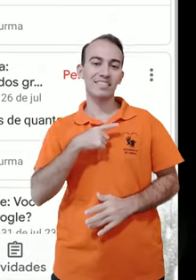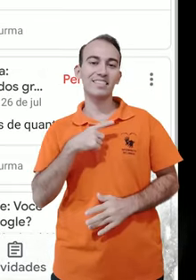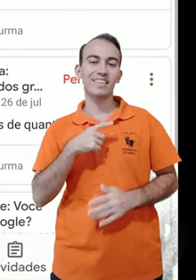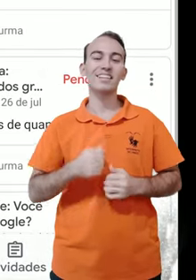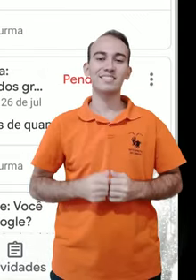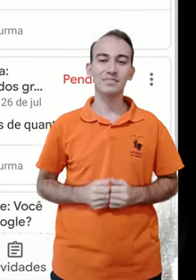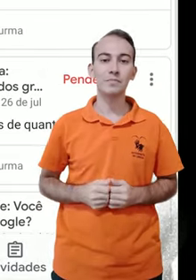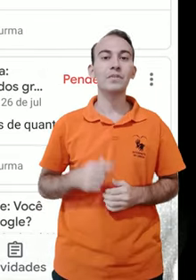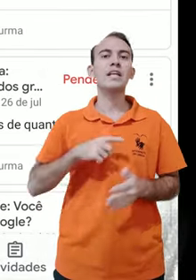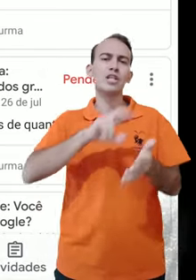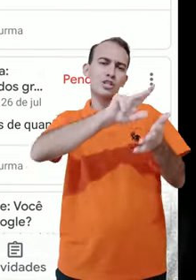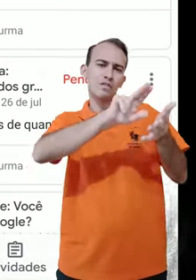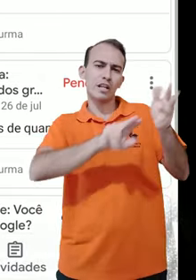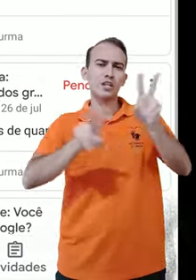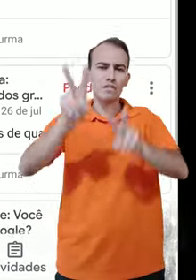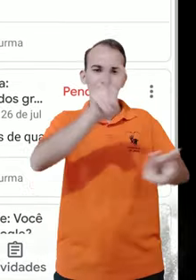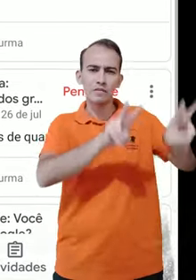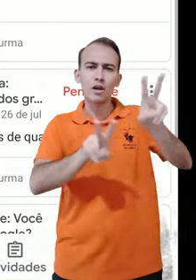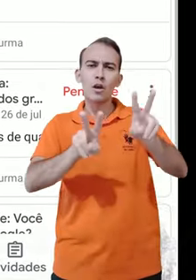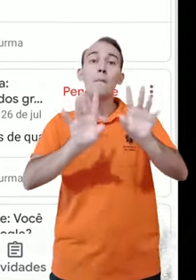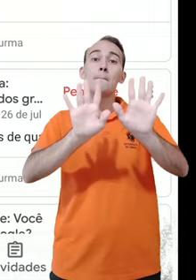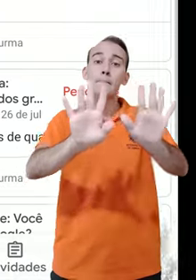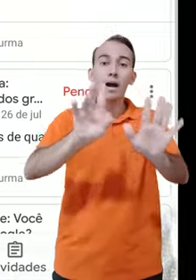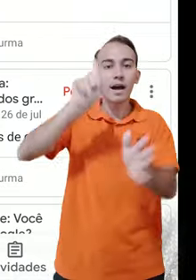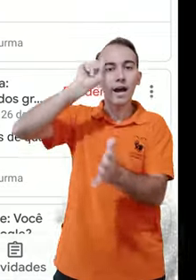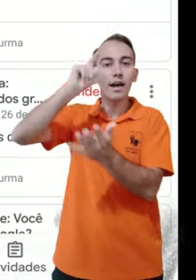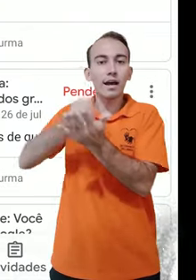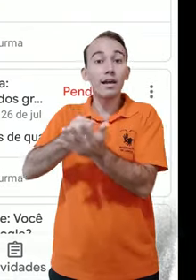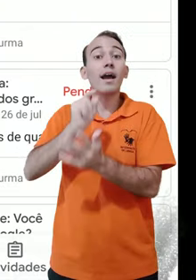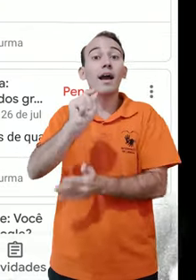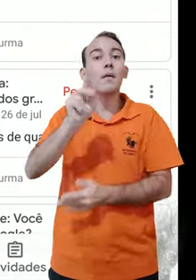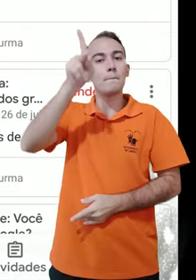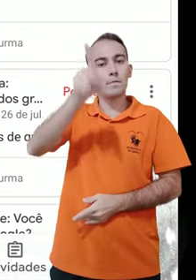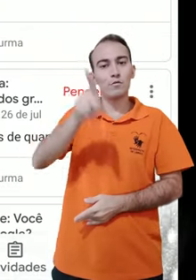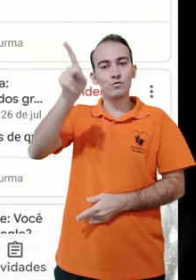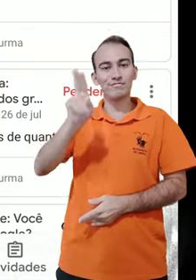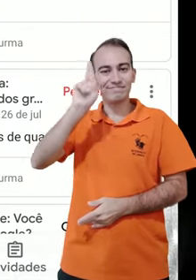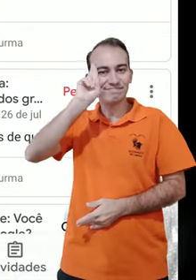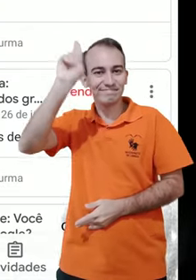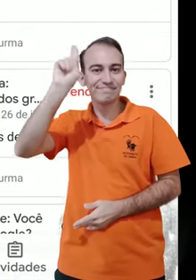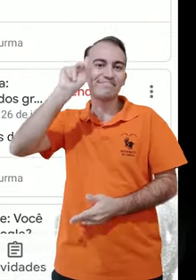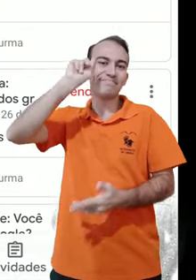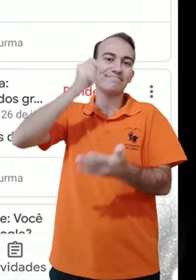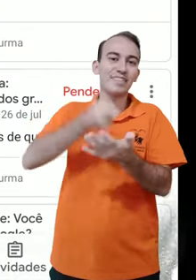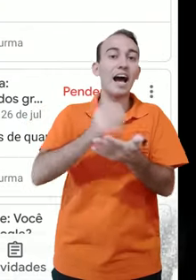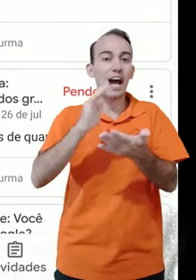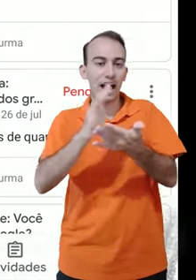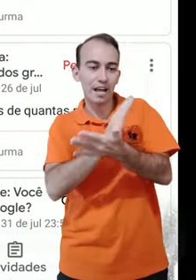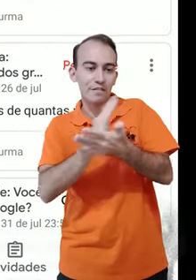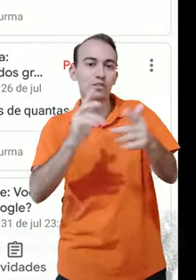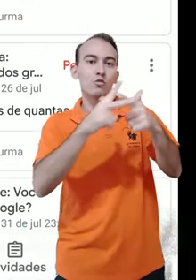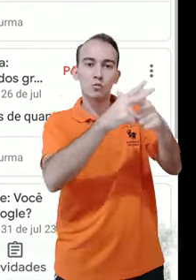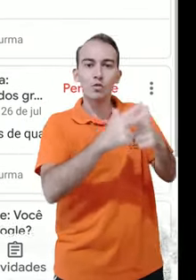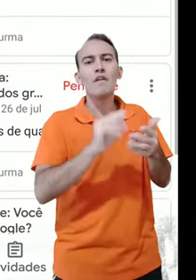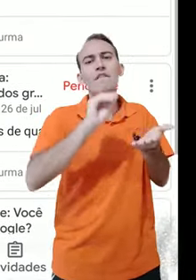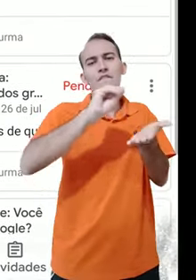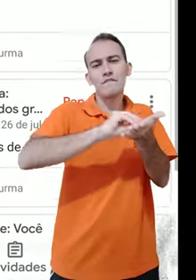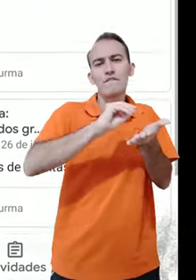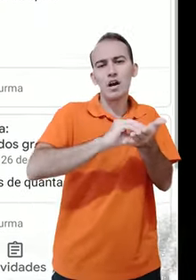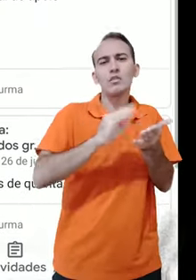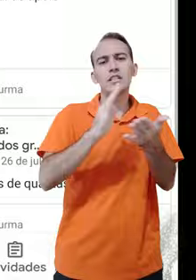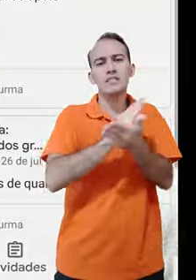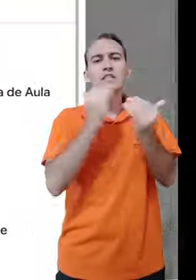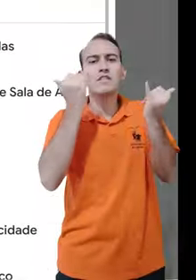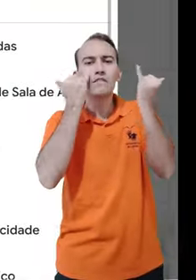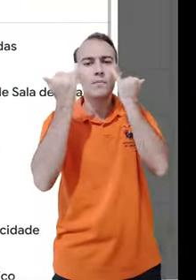conteúdo anexado pelo professor Lembrando que essas diferentes visualizações vão variar com o coração do seu professor por isso pode o